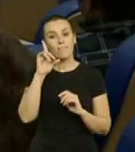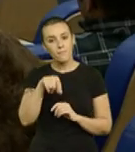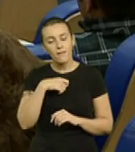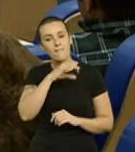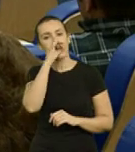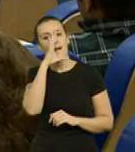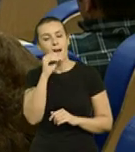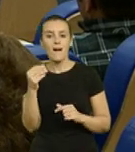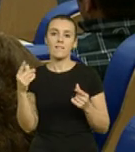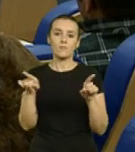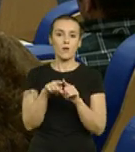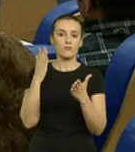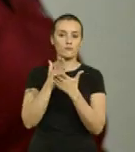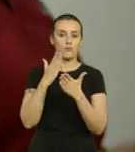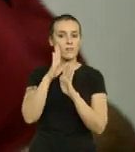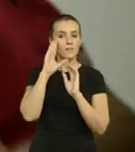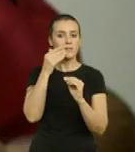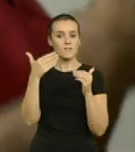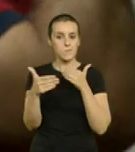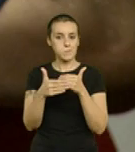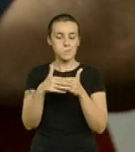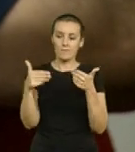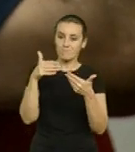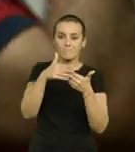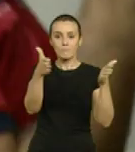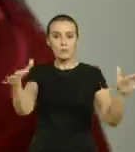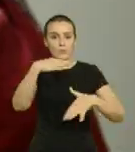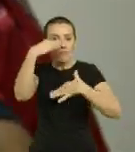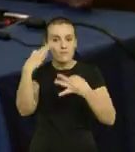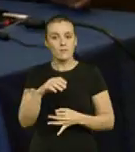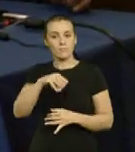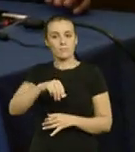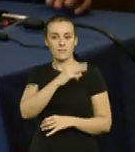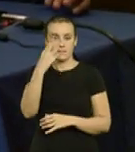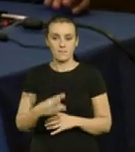Tempo ainda para a abertura oficial da Escola de Educação Sénior na ESEC.